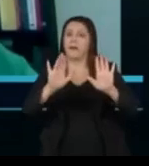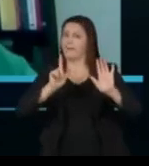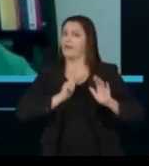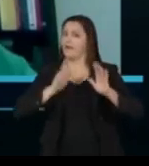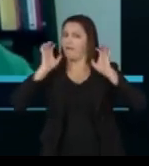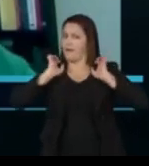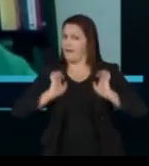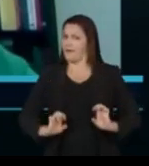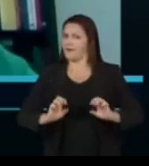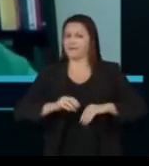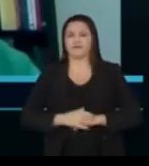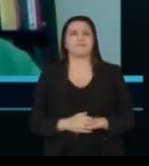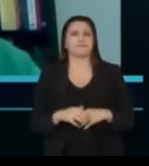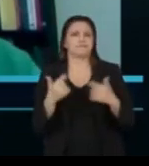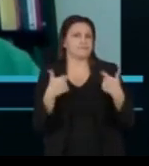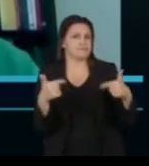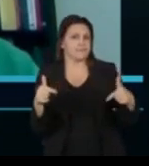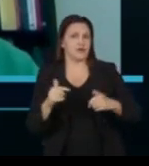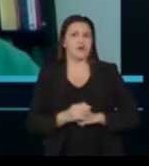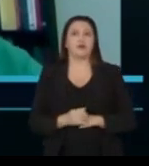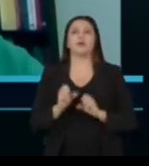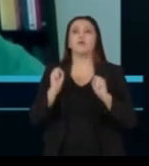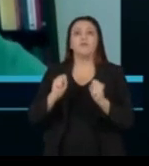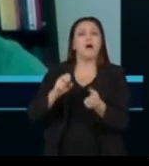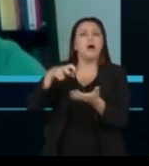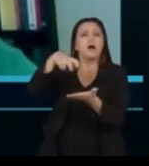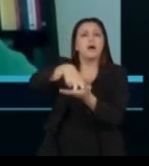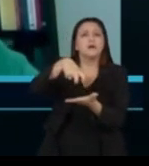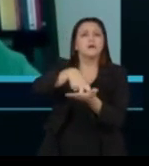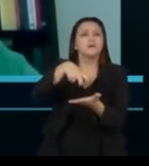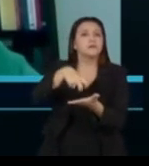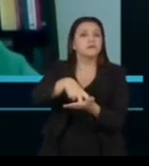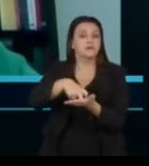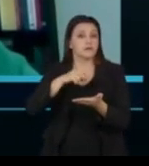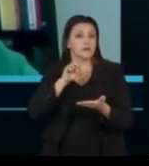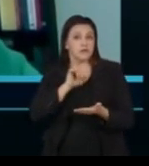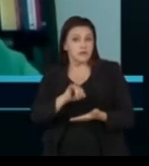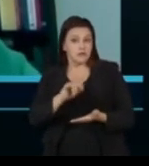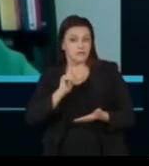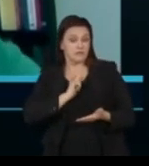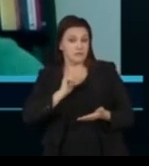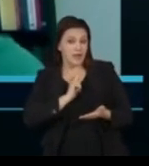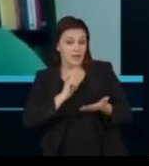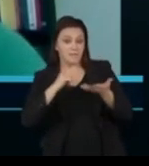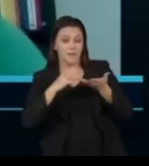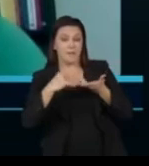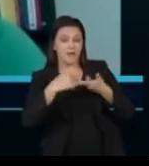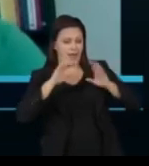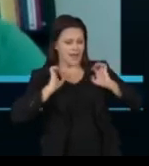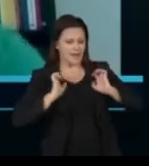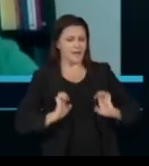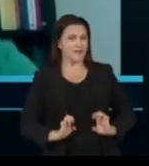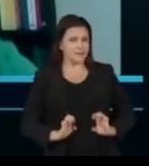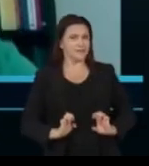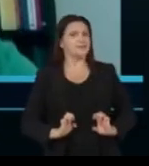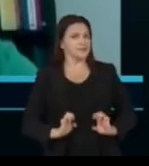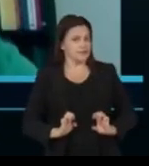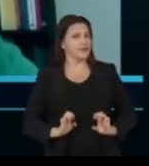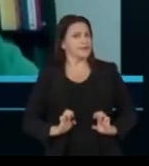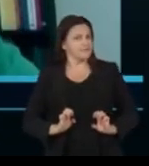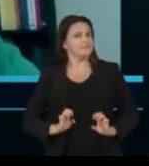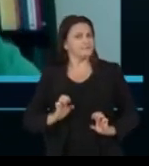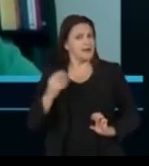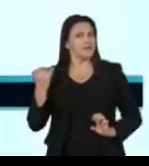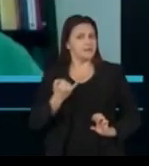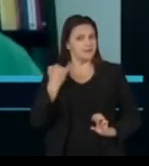Pela lei, você só pode punir quem corresponde exatamente ao tipo legal que está definido. A ética geralmente pede mais,